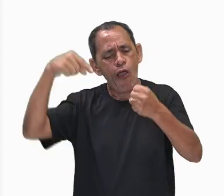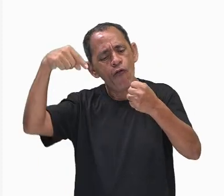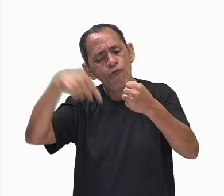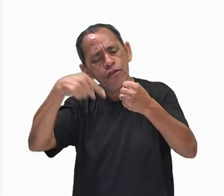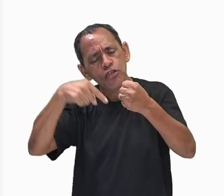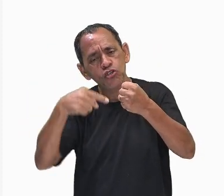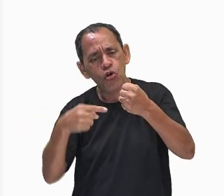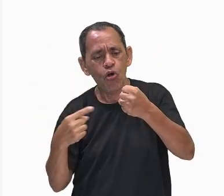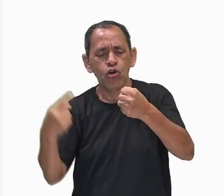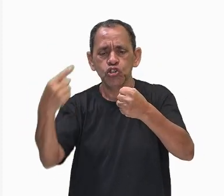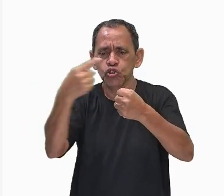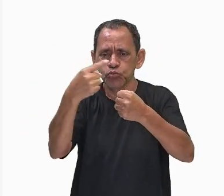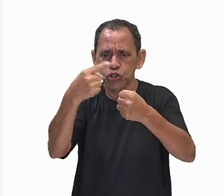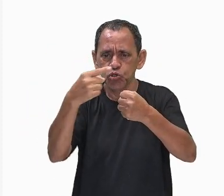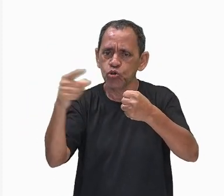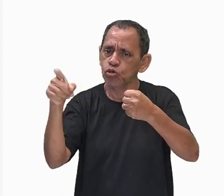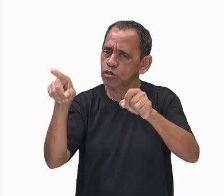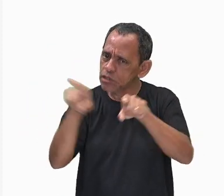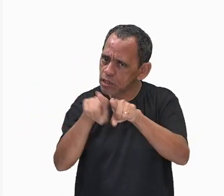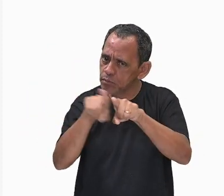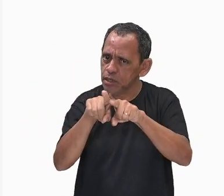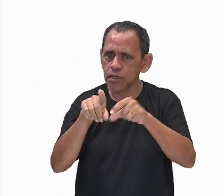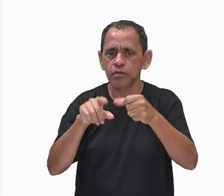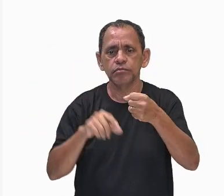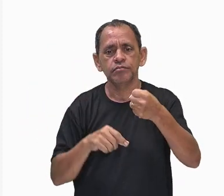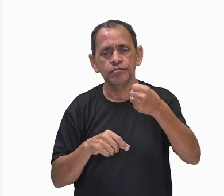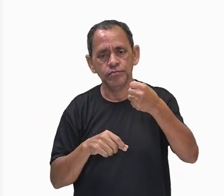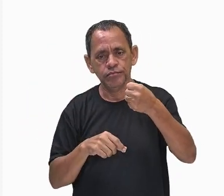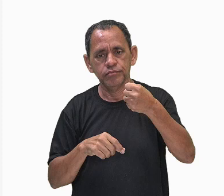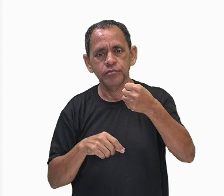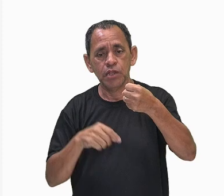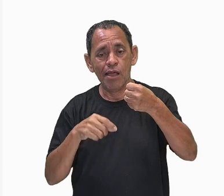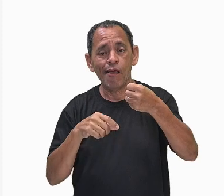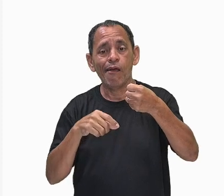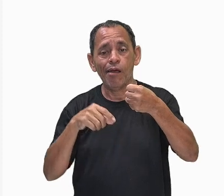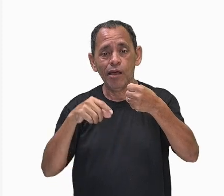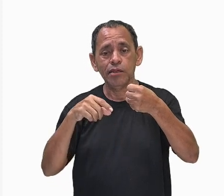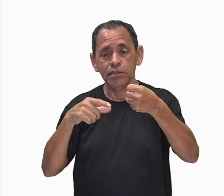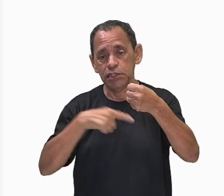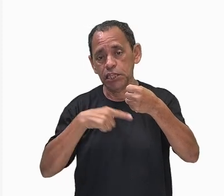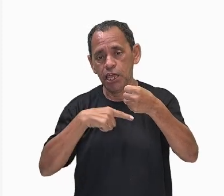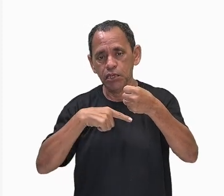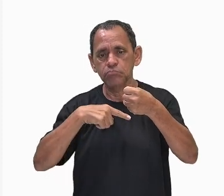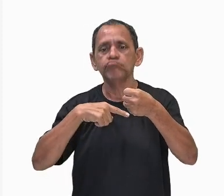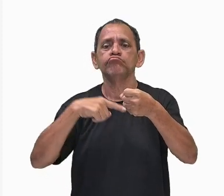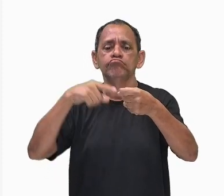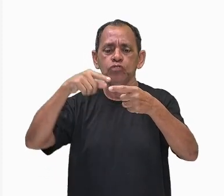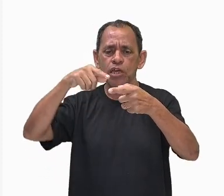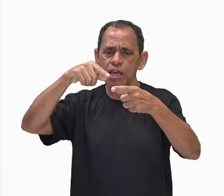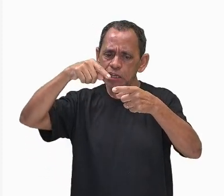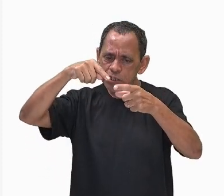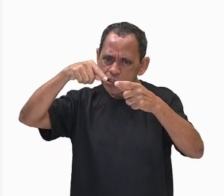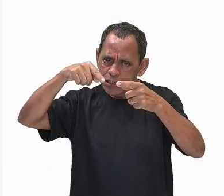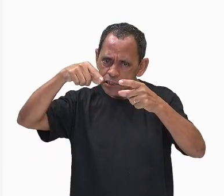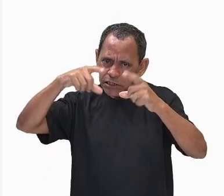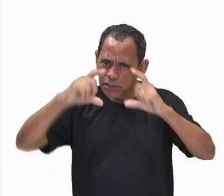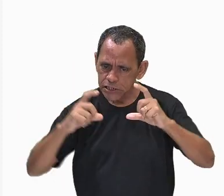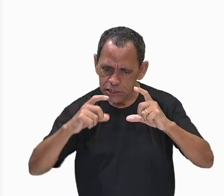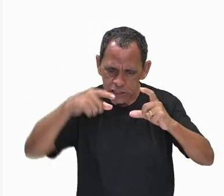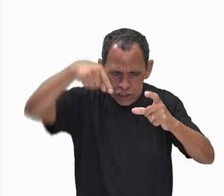e a base superior, que serão circunferências. Então, por isso que nós temos